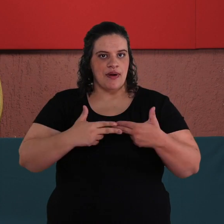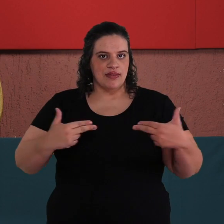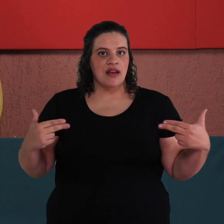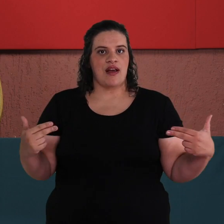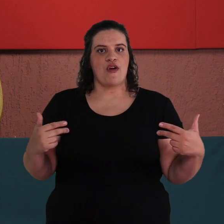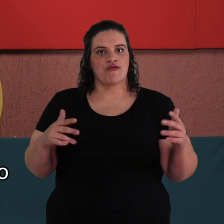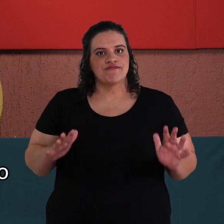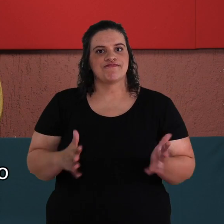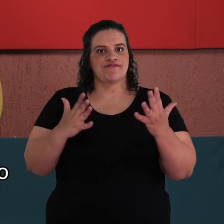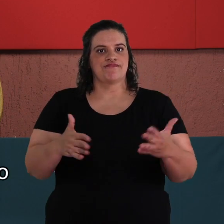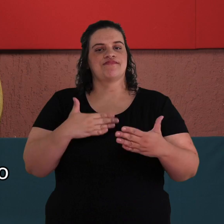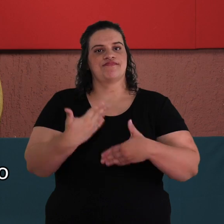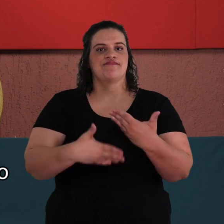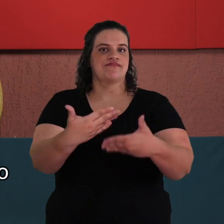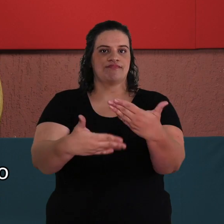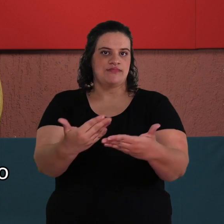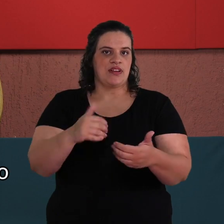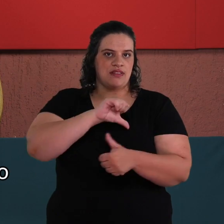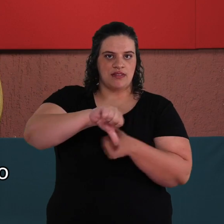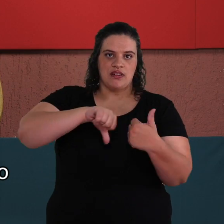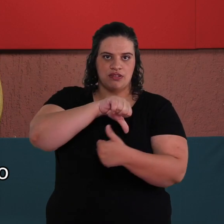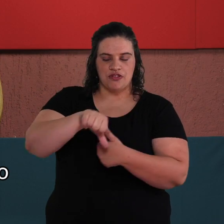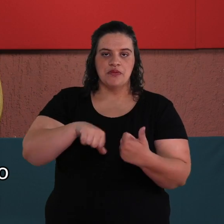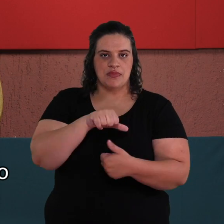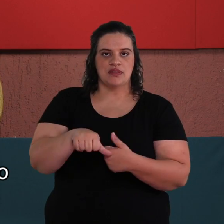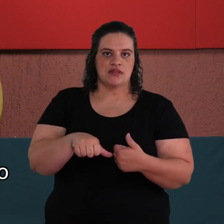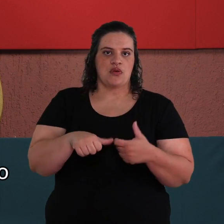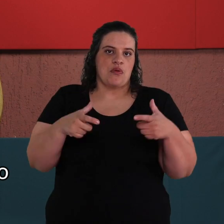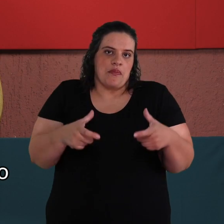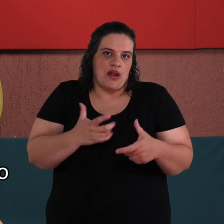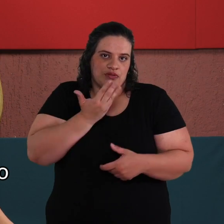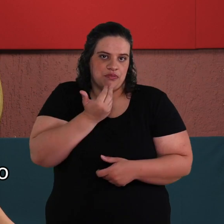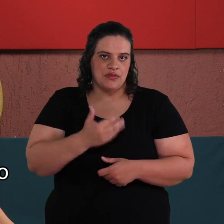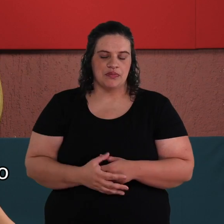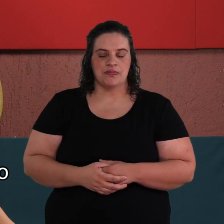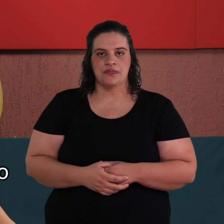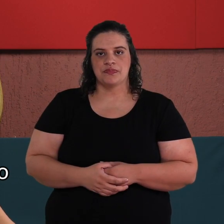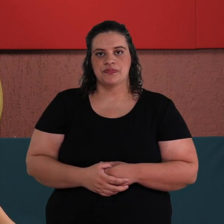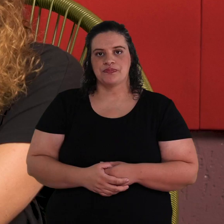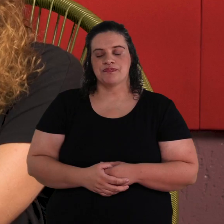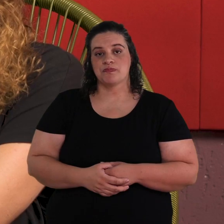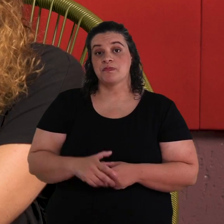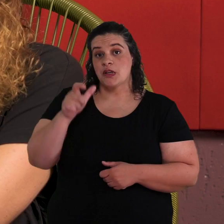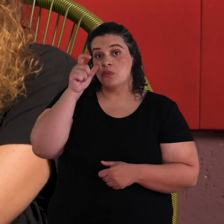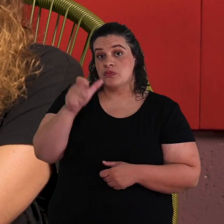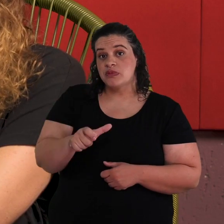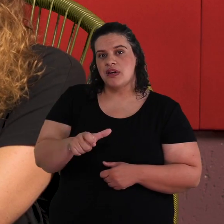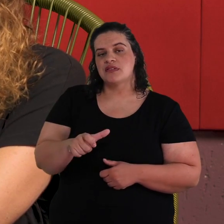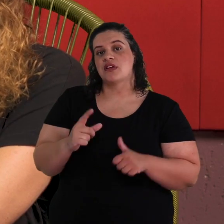essa matéria-prima que vai gerar essa transformação para um prato, por exemplo. É